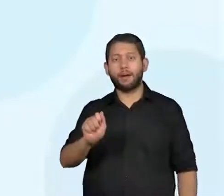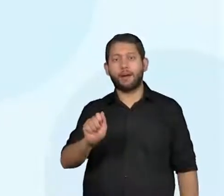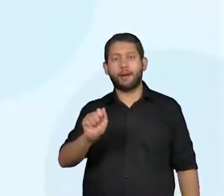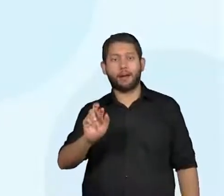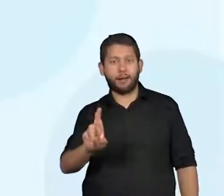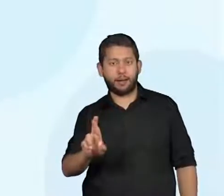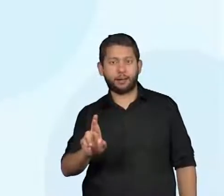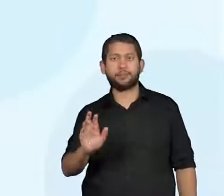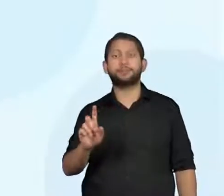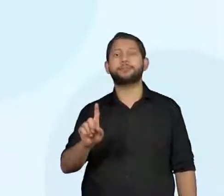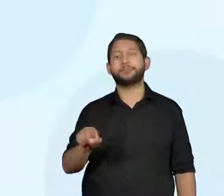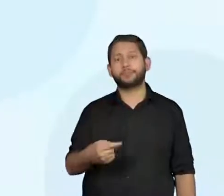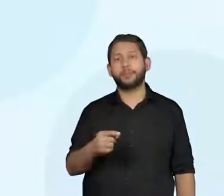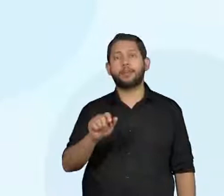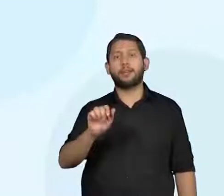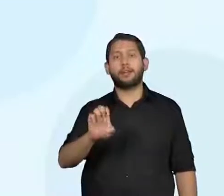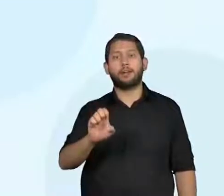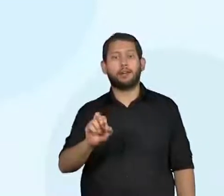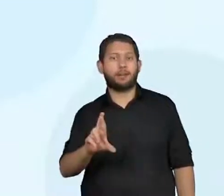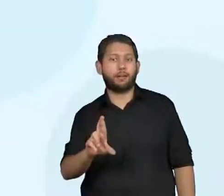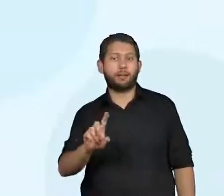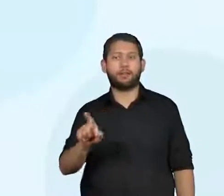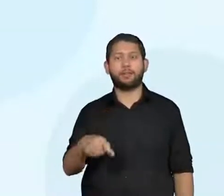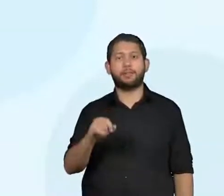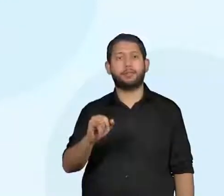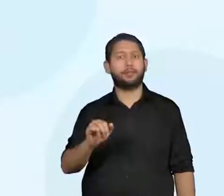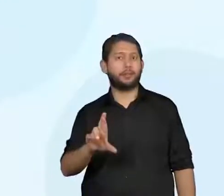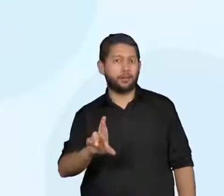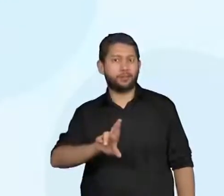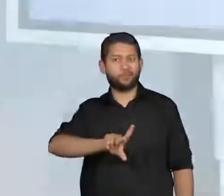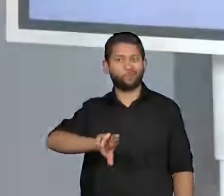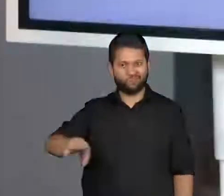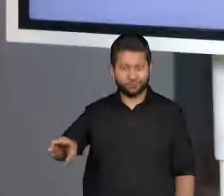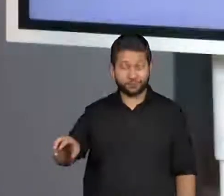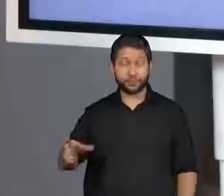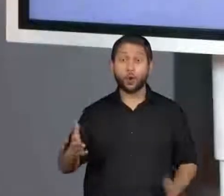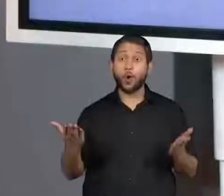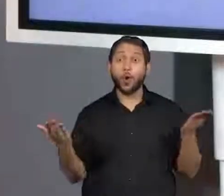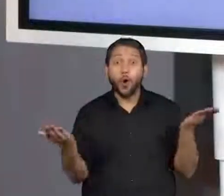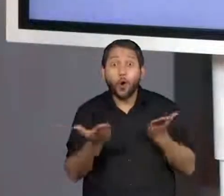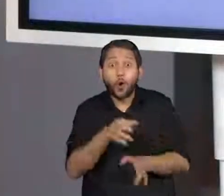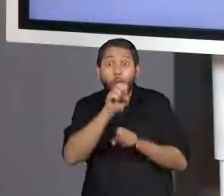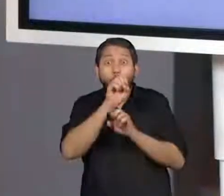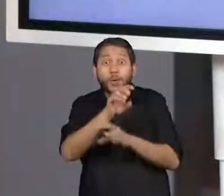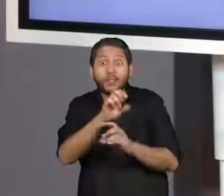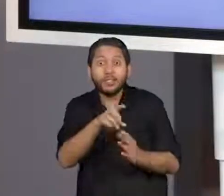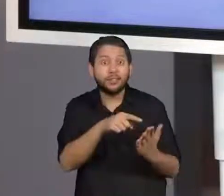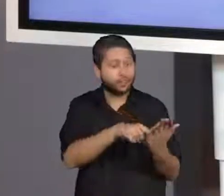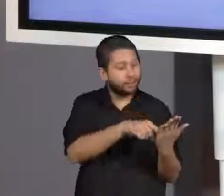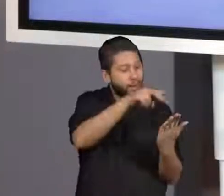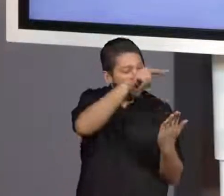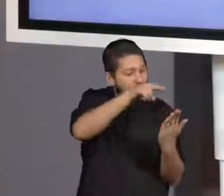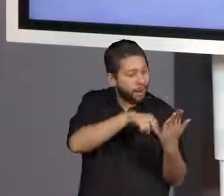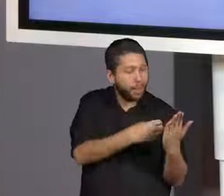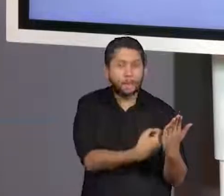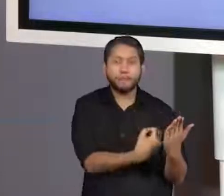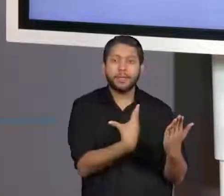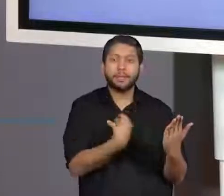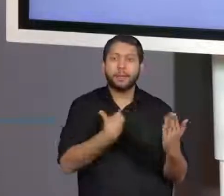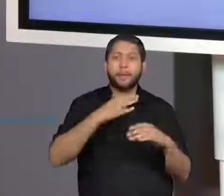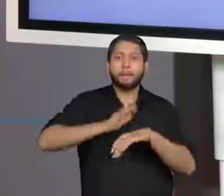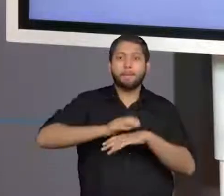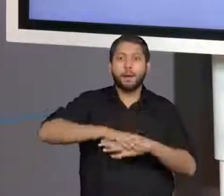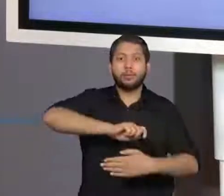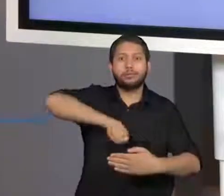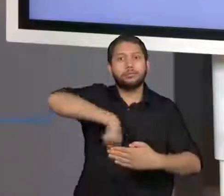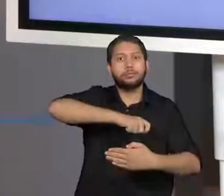receita. Já gostei da aula, Pro. Isso mesmo. Então, essa altura, né, do terceiro ano, vocês já devem saber que os